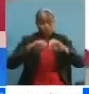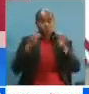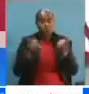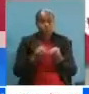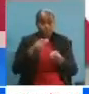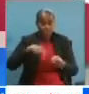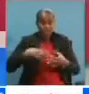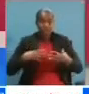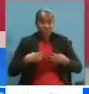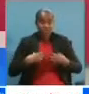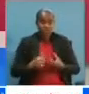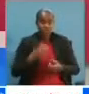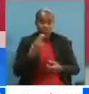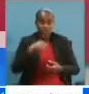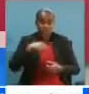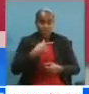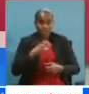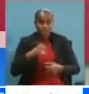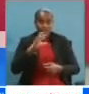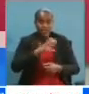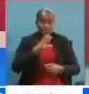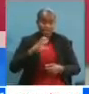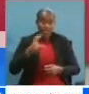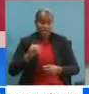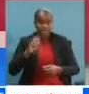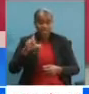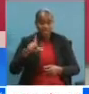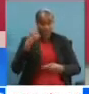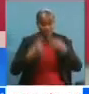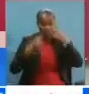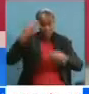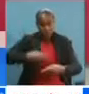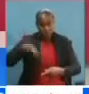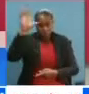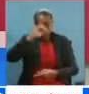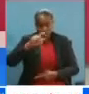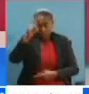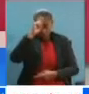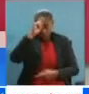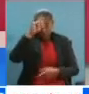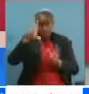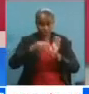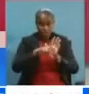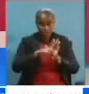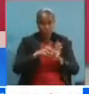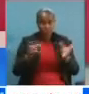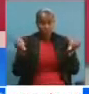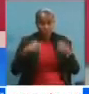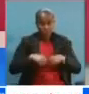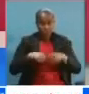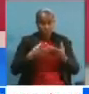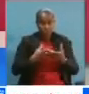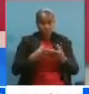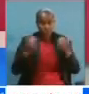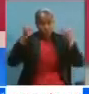esta sexta-feira. A UNTCCS e a CCSL acusam o Executivo de violar o acordo de concertação estratégica